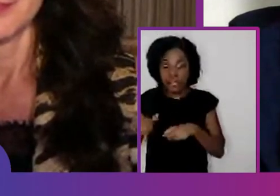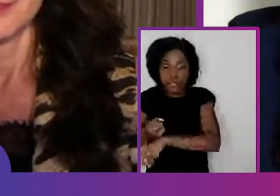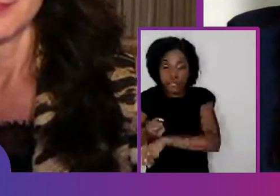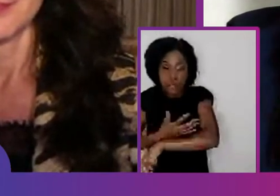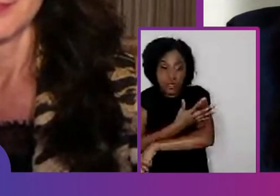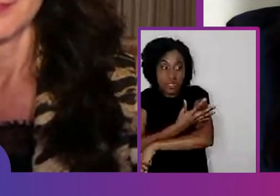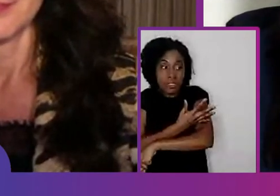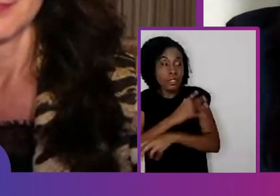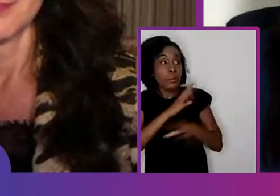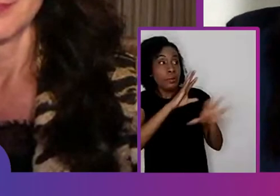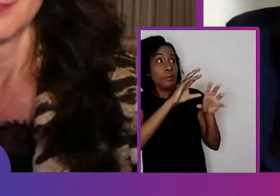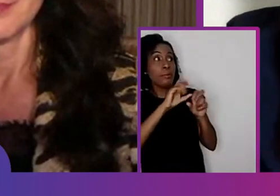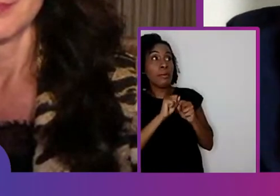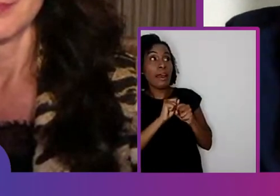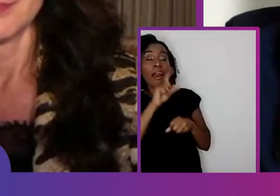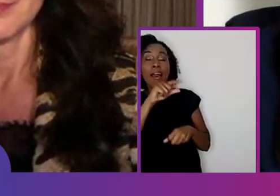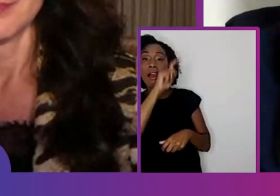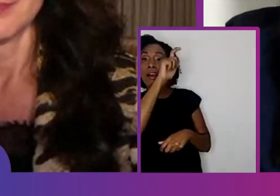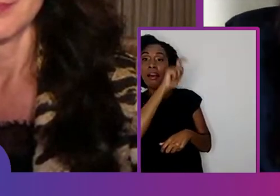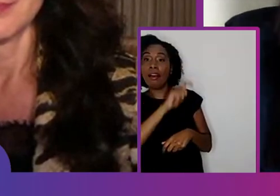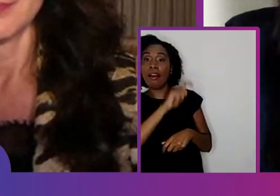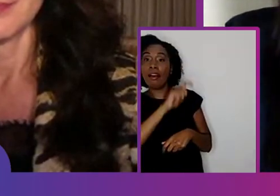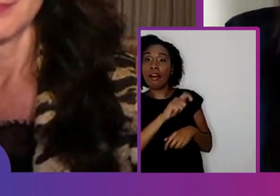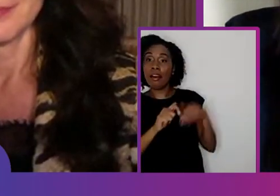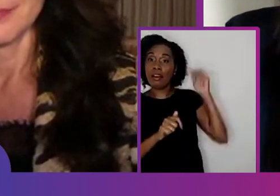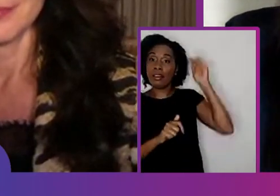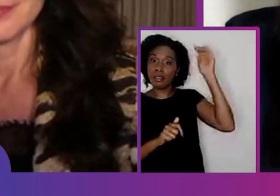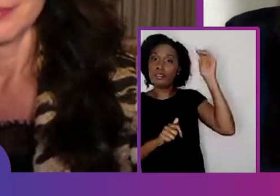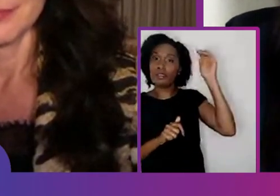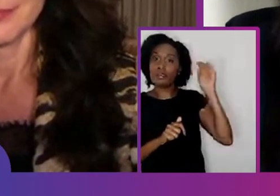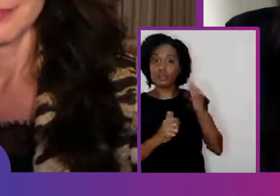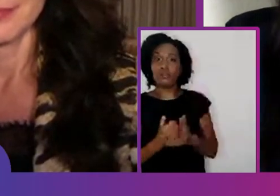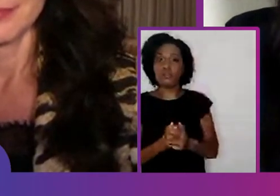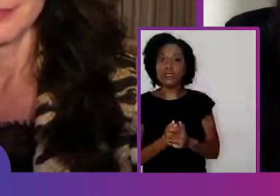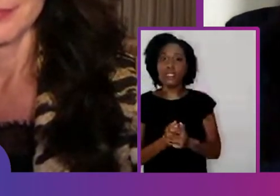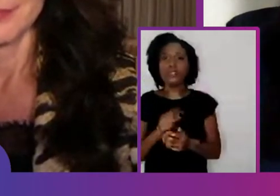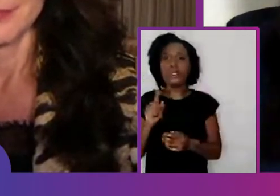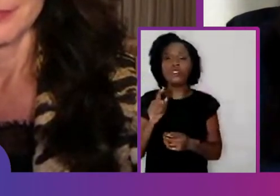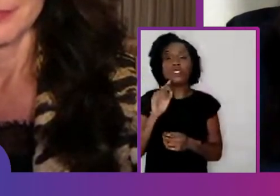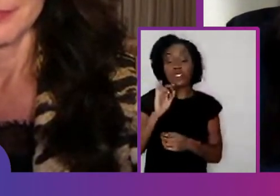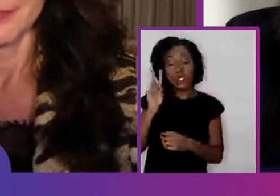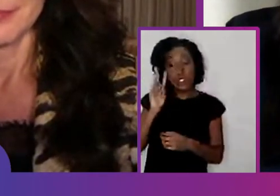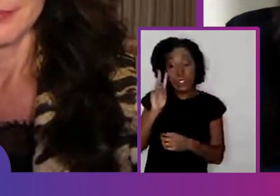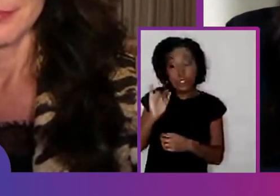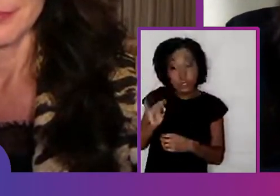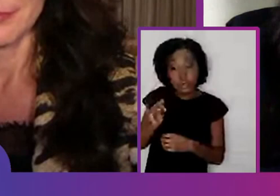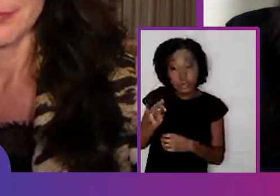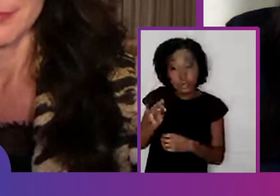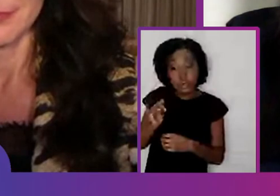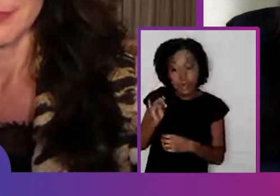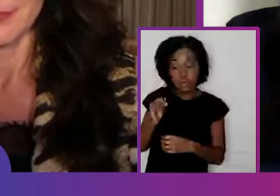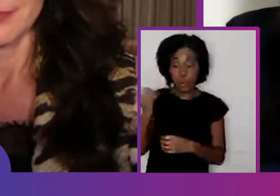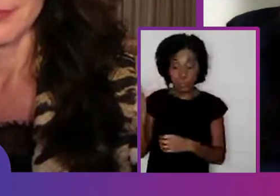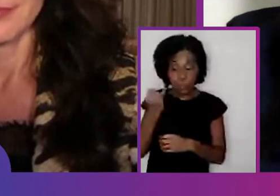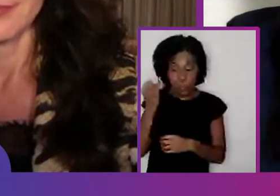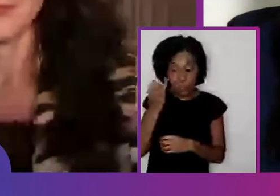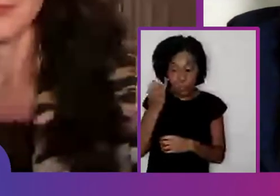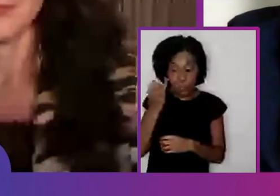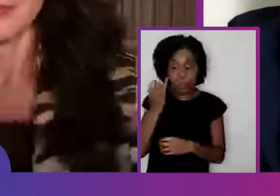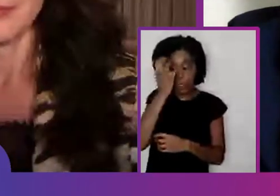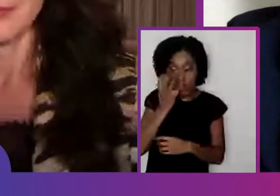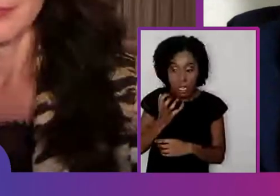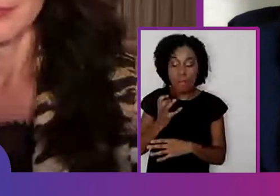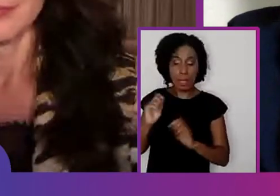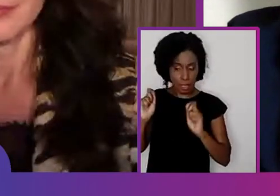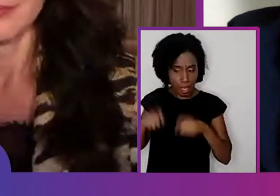para contar a história para ela e fazer com que ela perceba que é sério, que é importante, mas que nós temos recursos, ela vai ter um